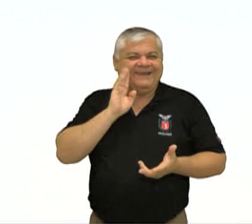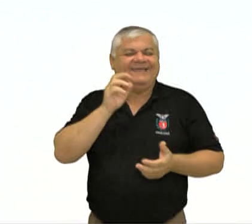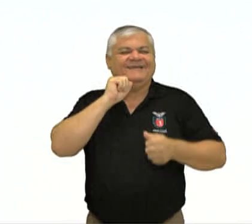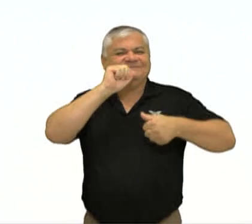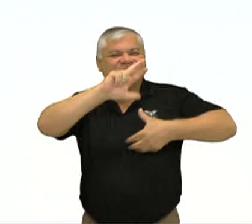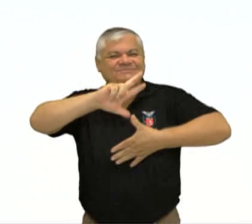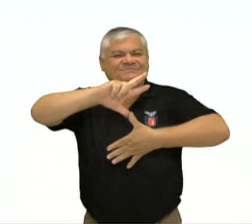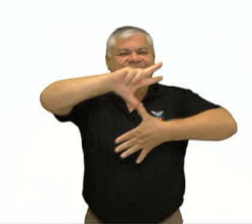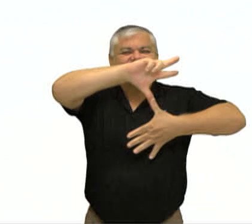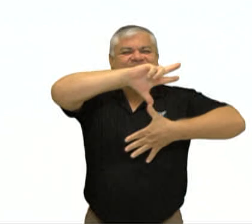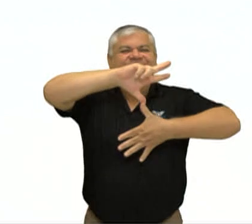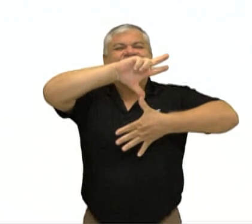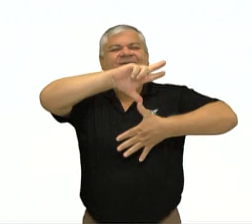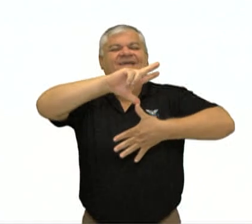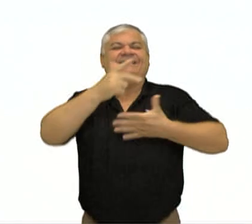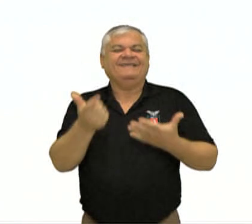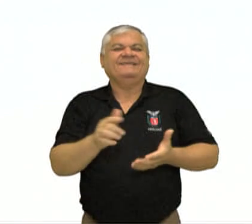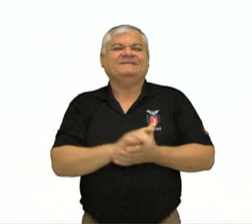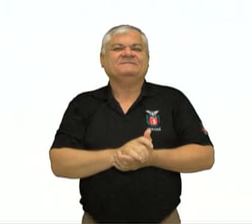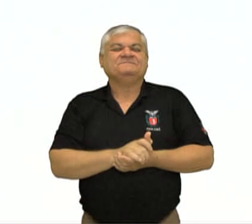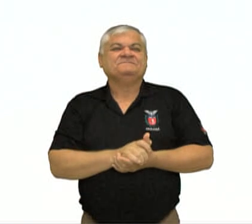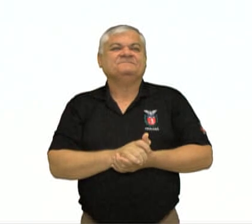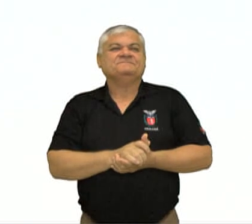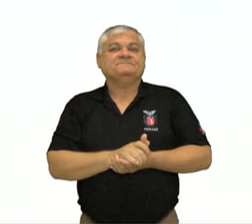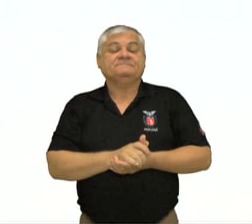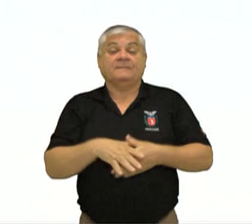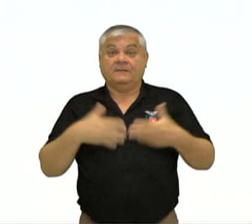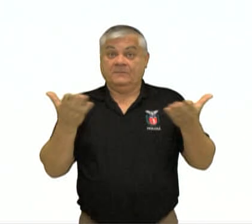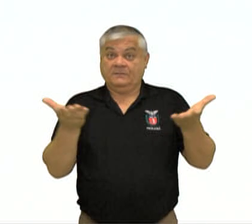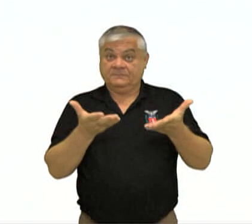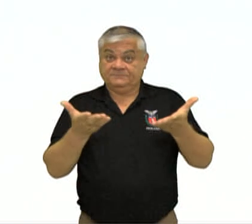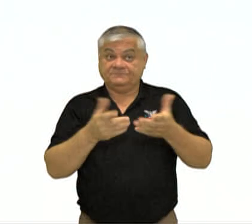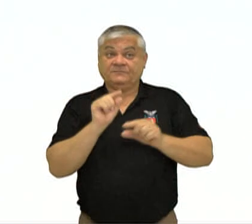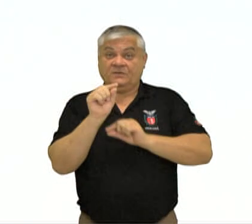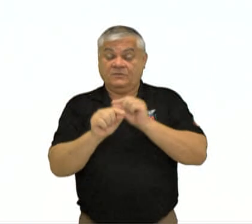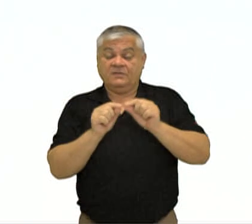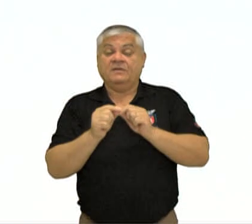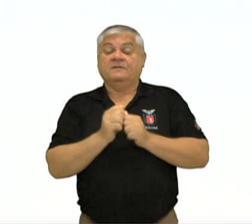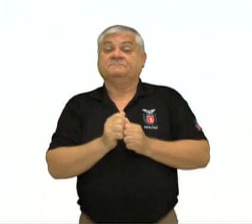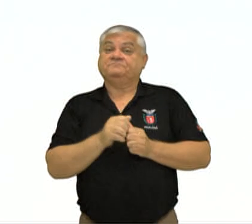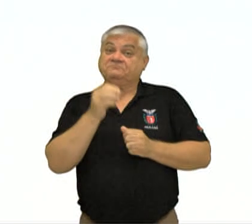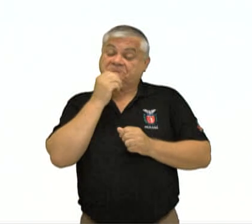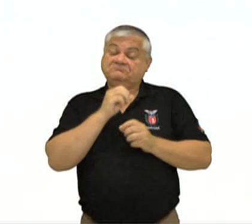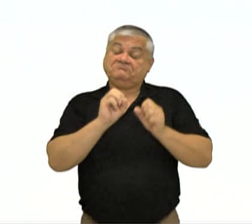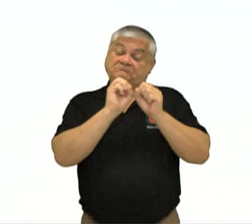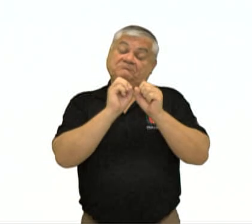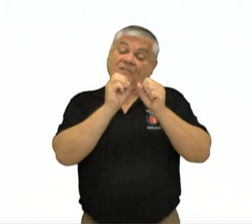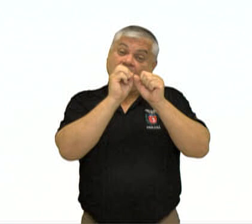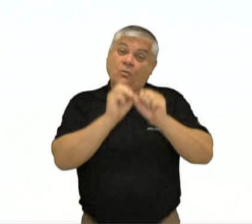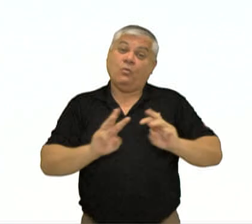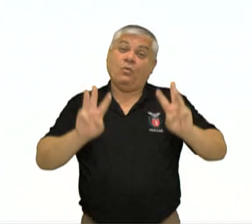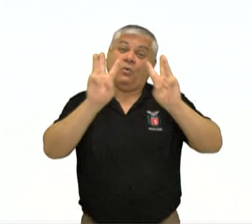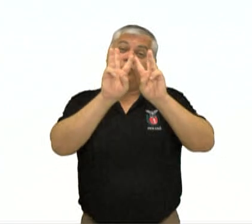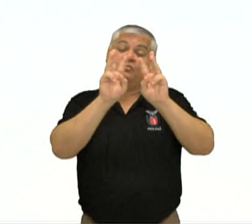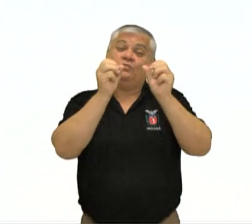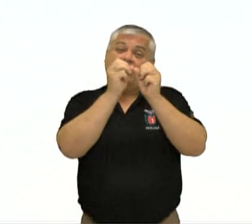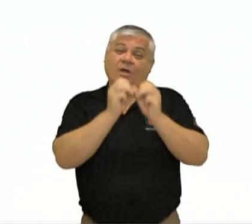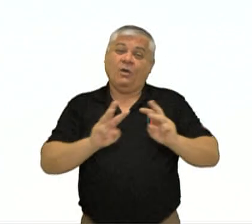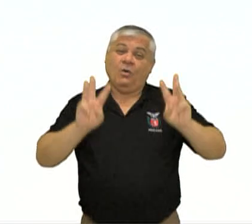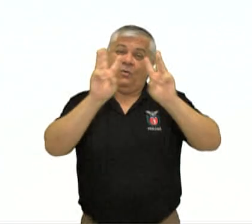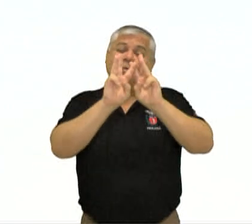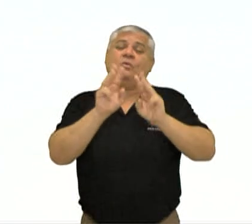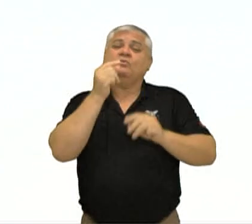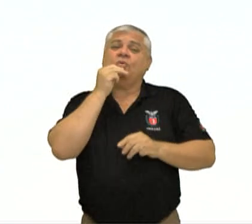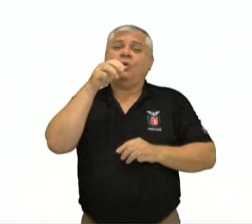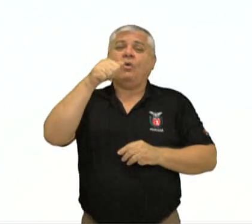latino-americana, sul-americana. Então aqui, ó, atualmente a ONU estima que vivem na América, né, aqui na